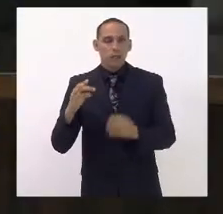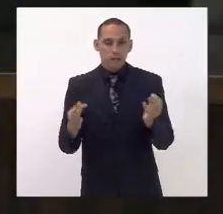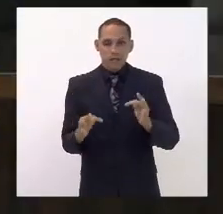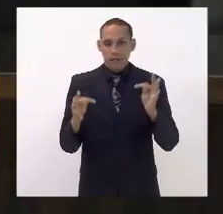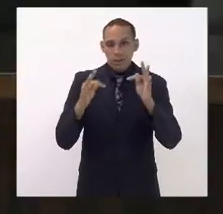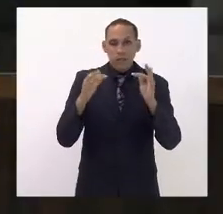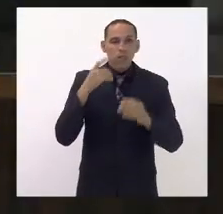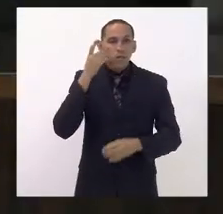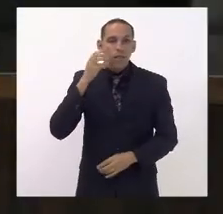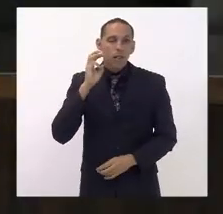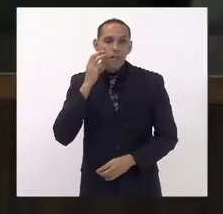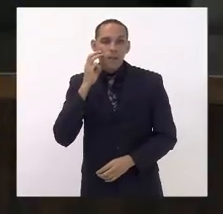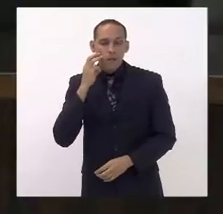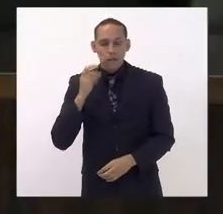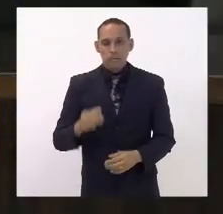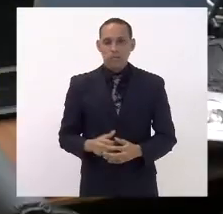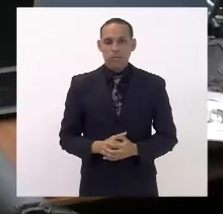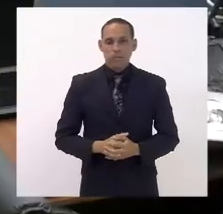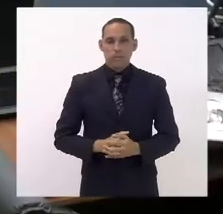deputado Valdeir Carneiro.